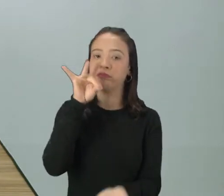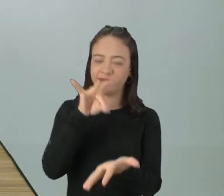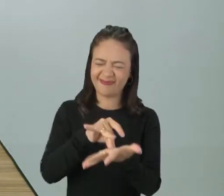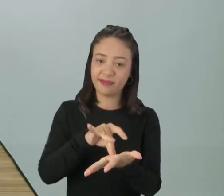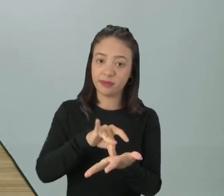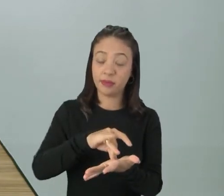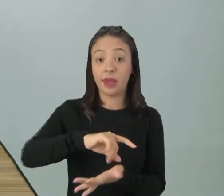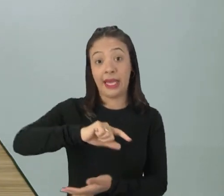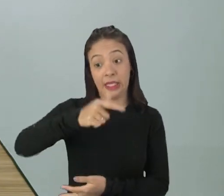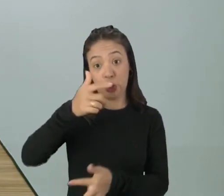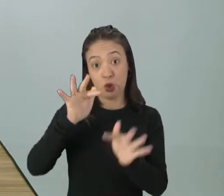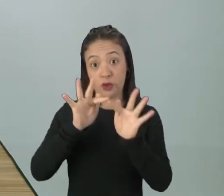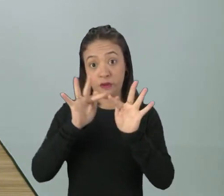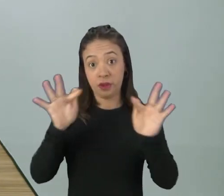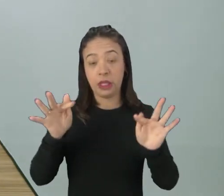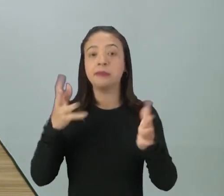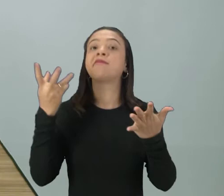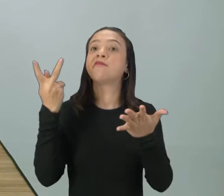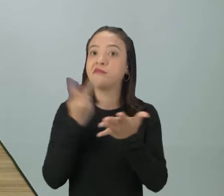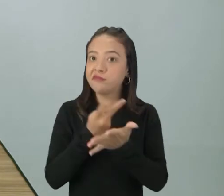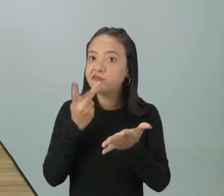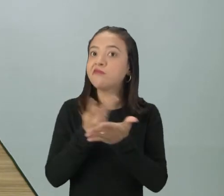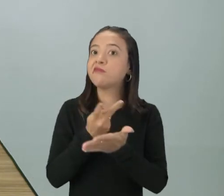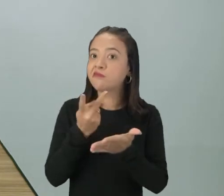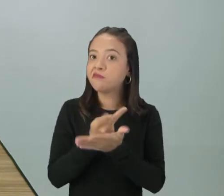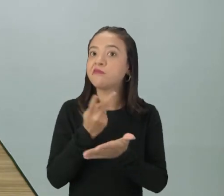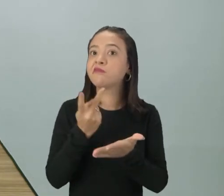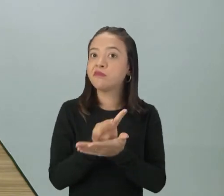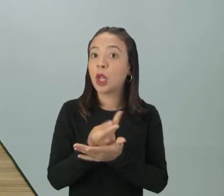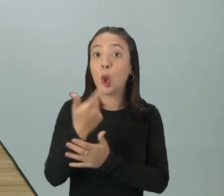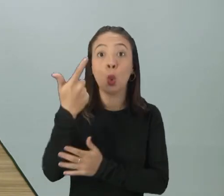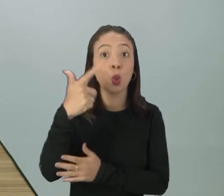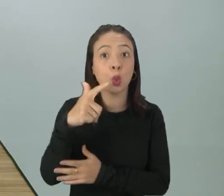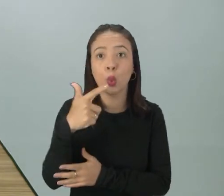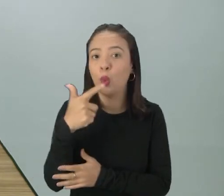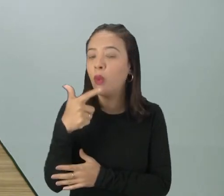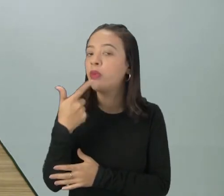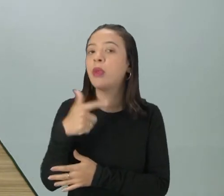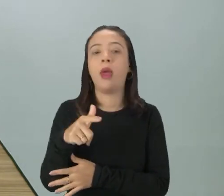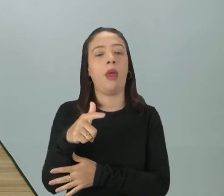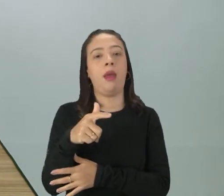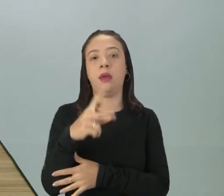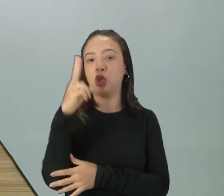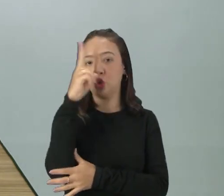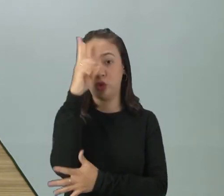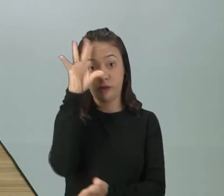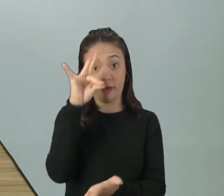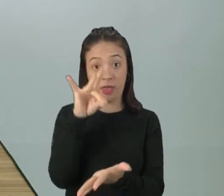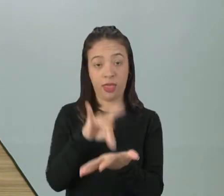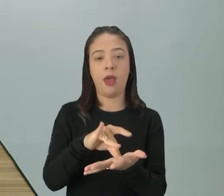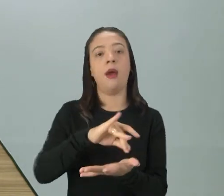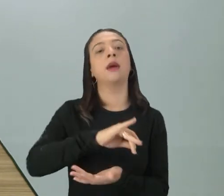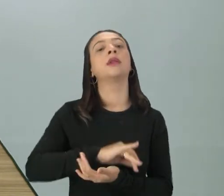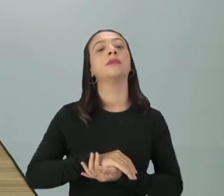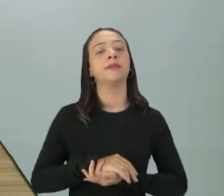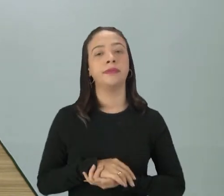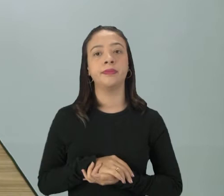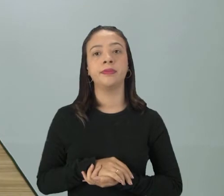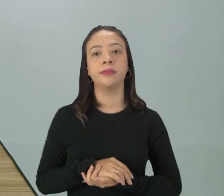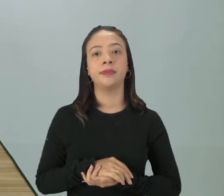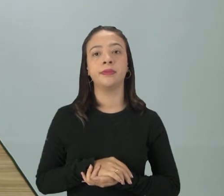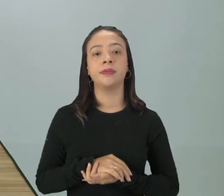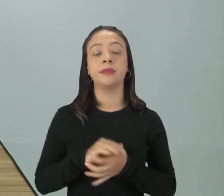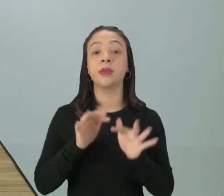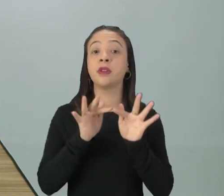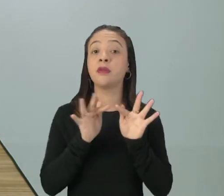Outras frases não estão na nossa história verdadeira de João e Maria. Qual é a